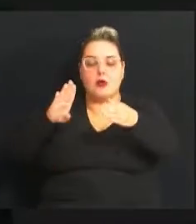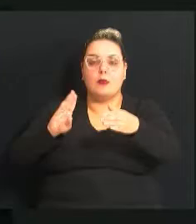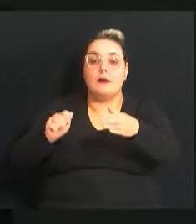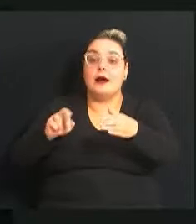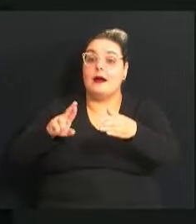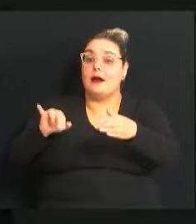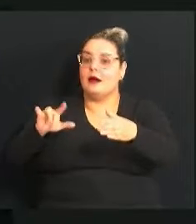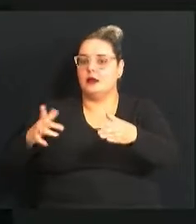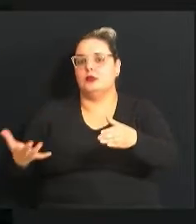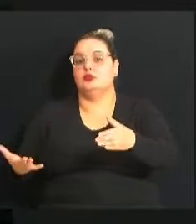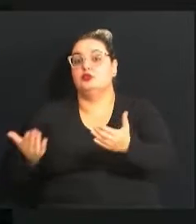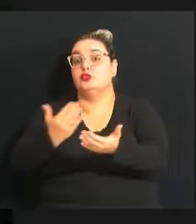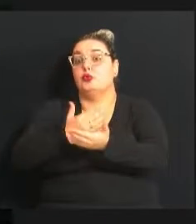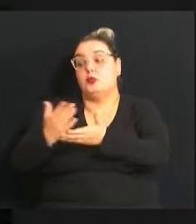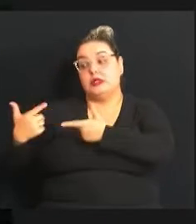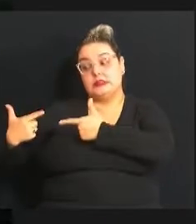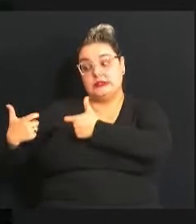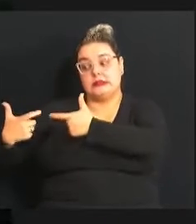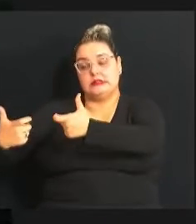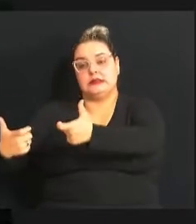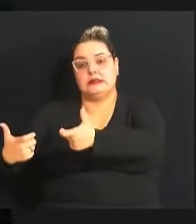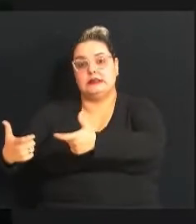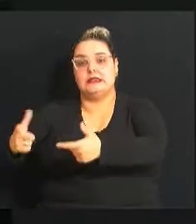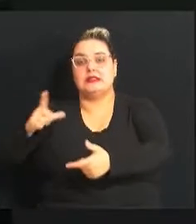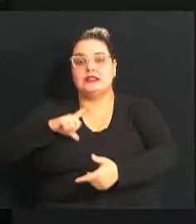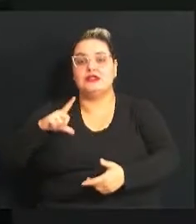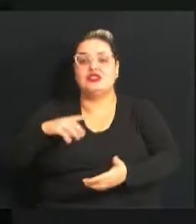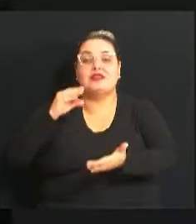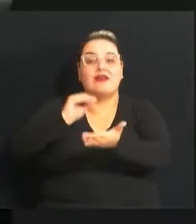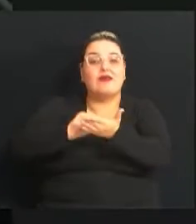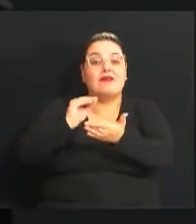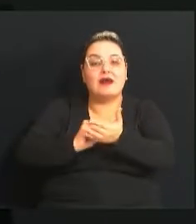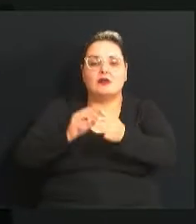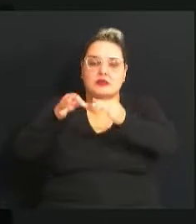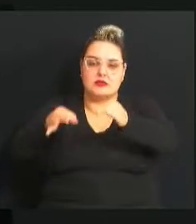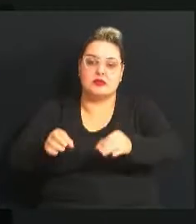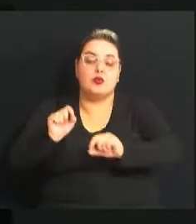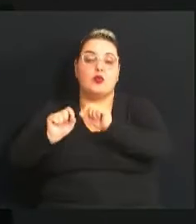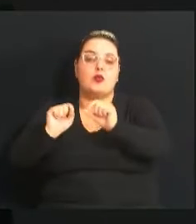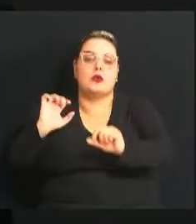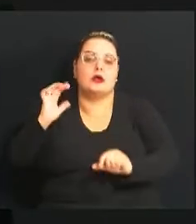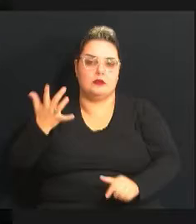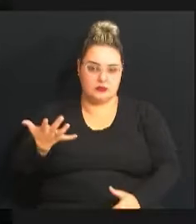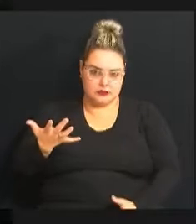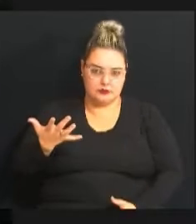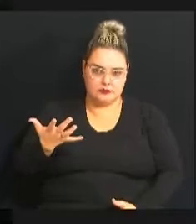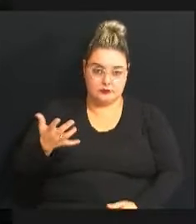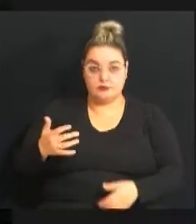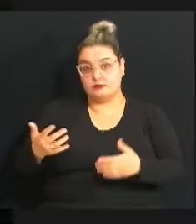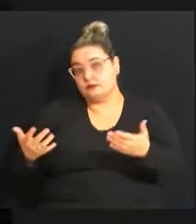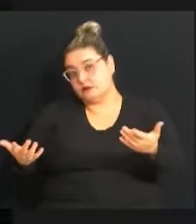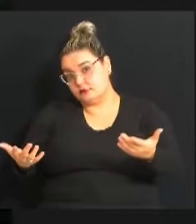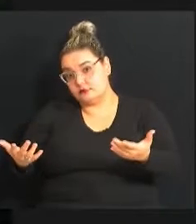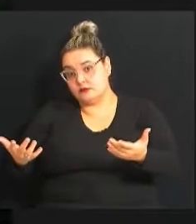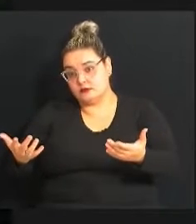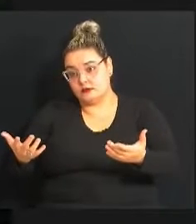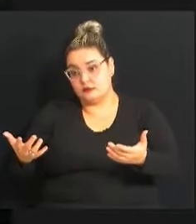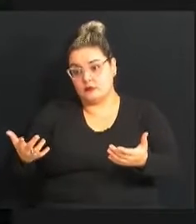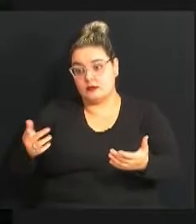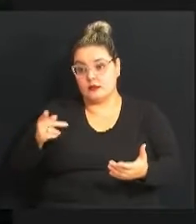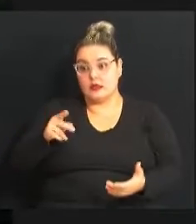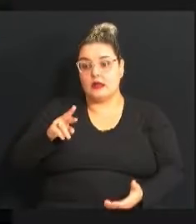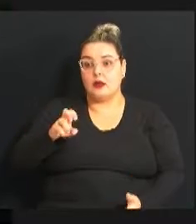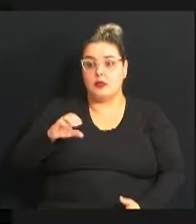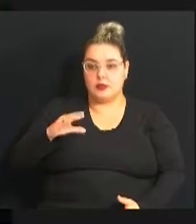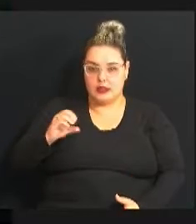começo do conflito, onde tinha muita incerteza sobre o que poderia acontecer. Então, o preço dos combustíveis ele deve